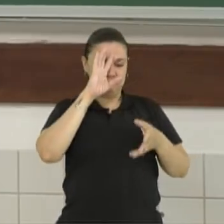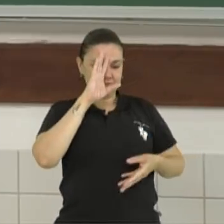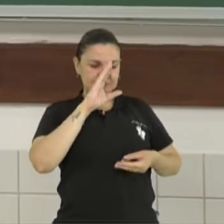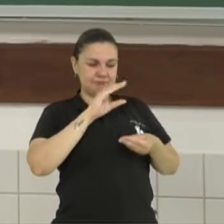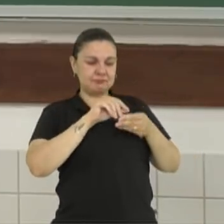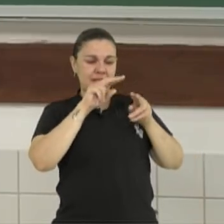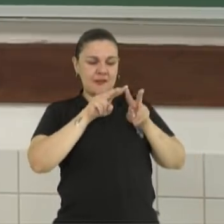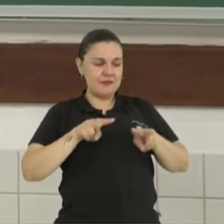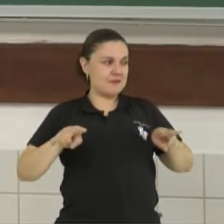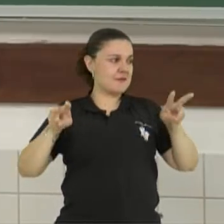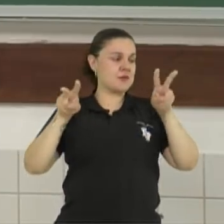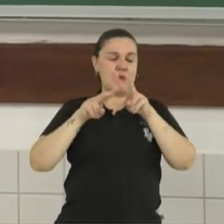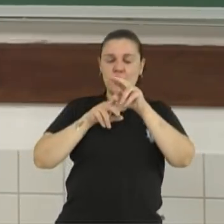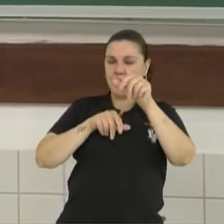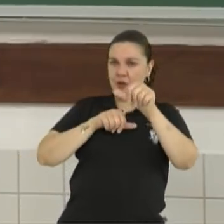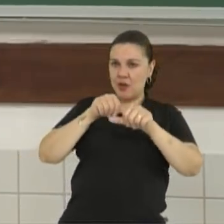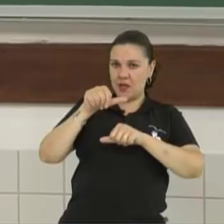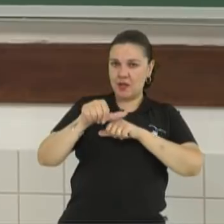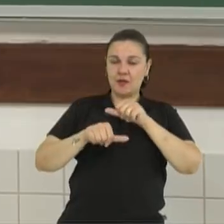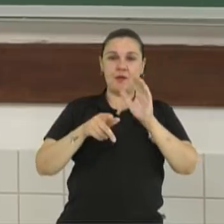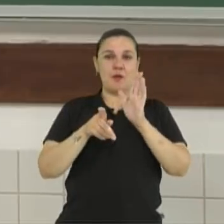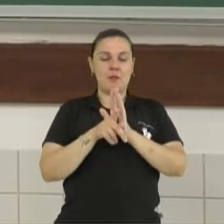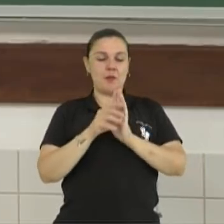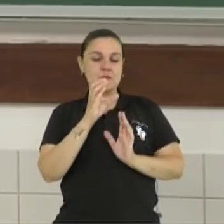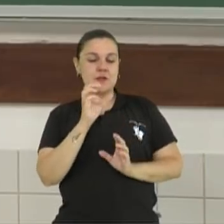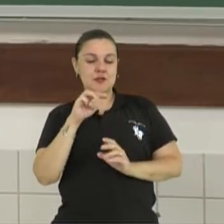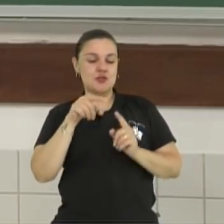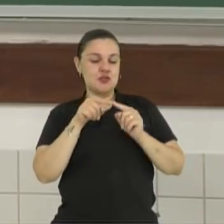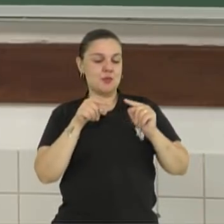né? Essa transformação de centímetros em